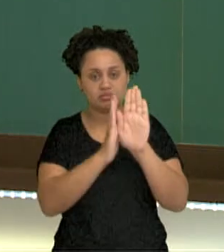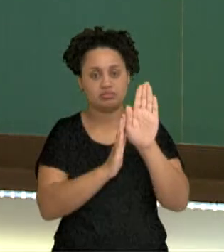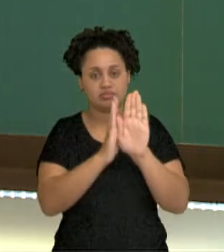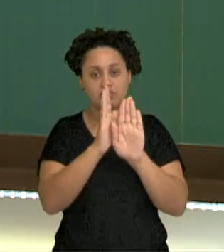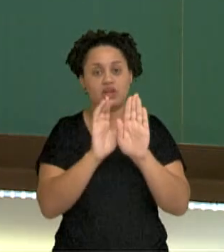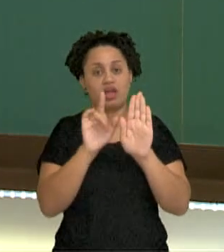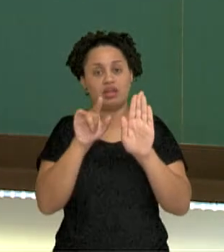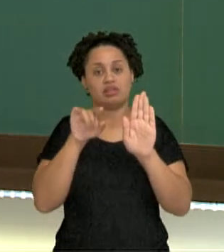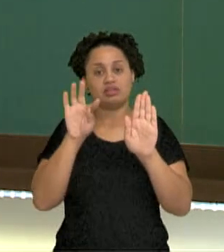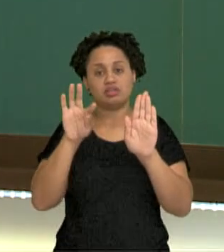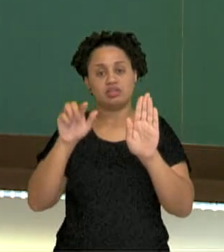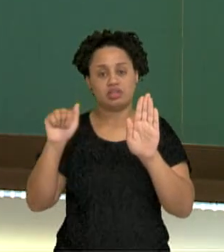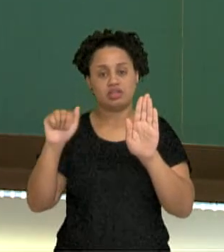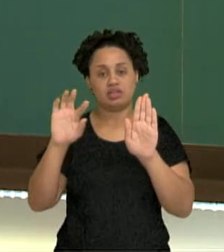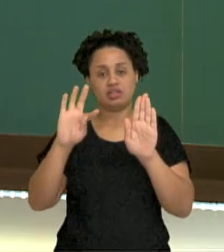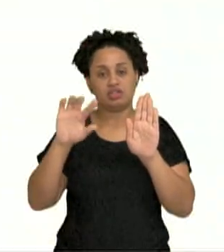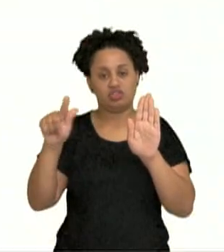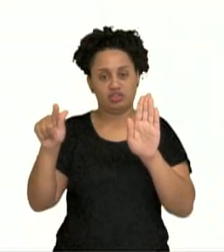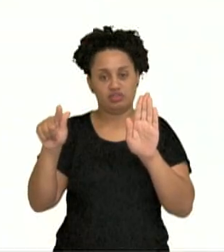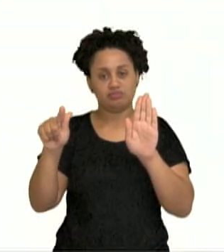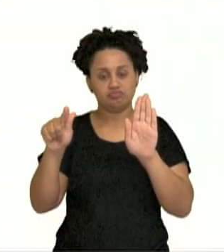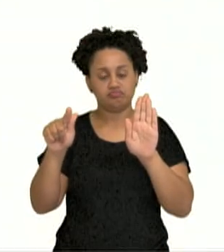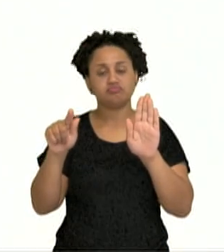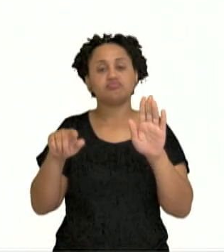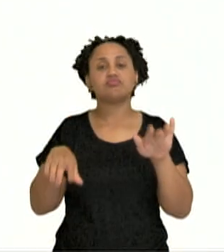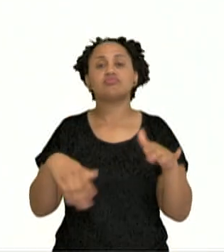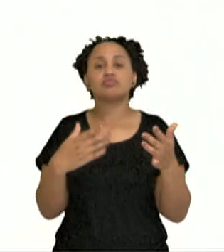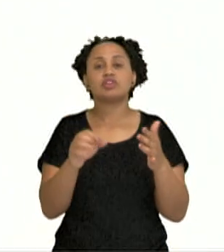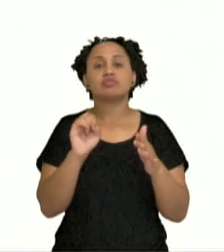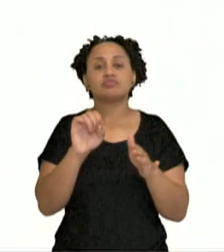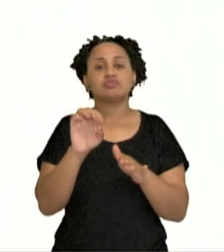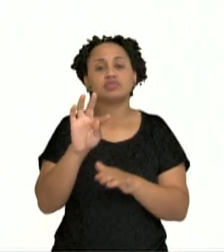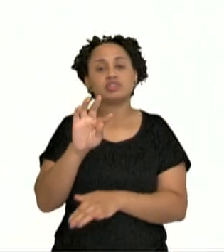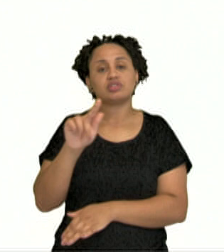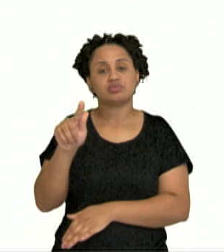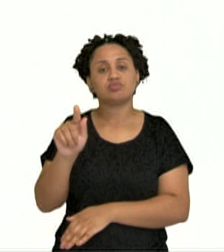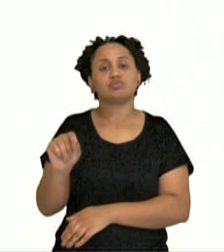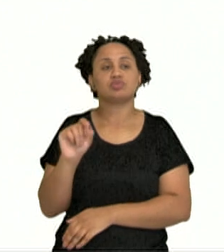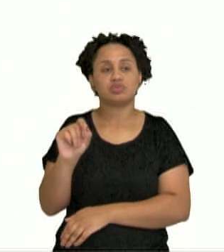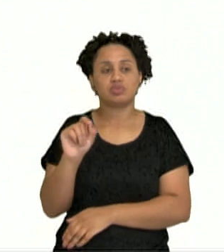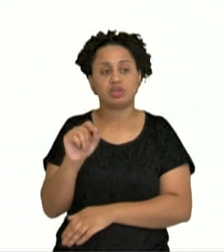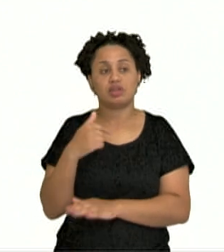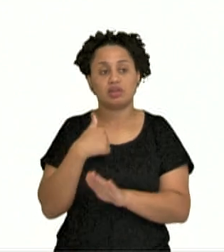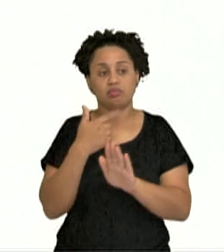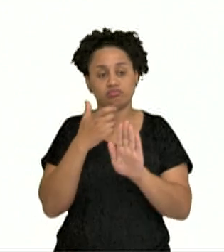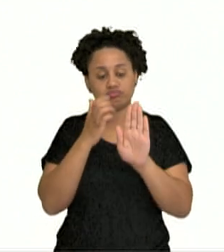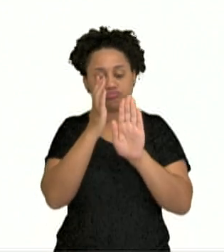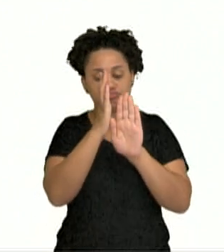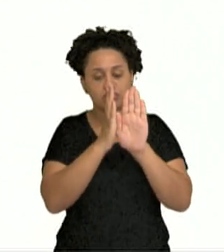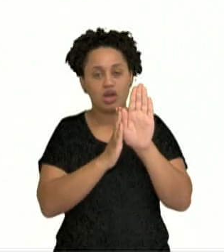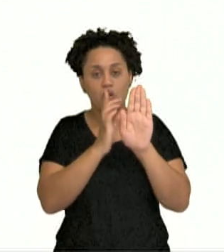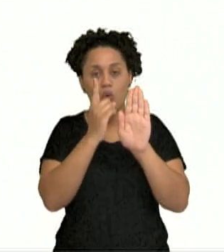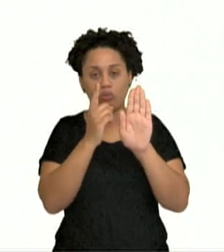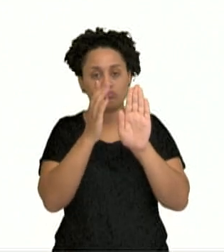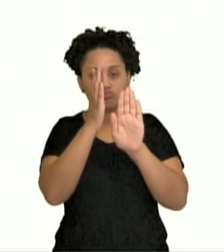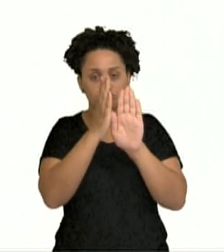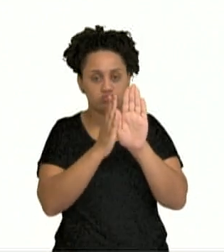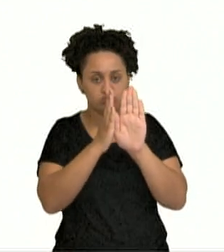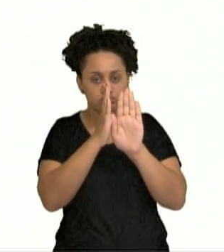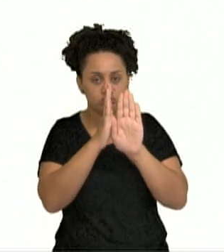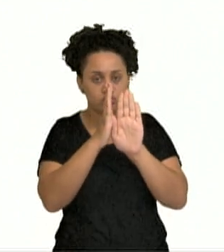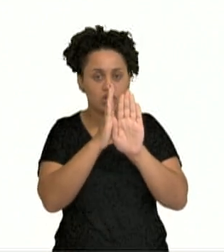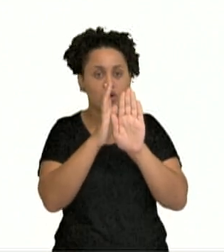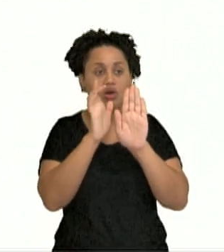é tangente à circunferência trigonométrica. Então, se é tangente à circunferência trigonométrica, intercepta em um único ponto. E vai